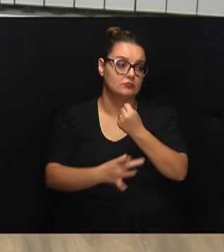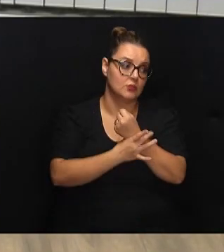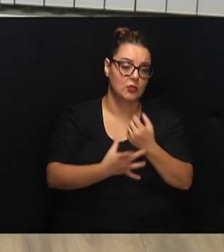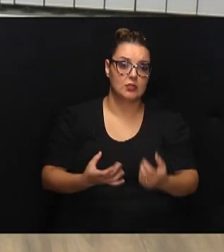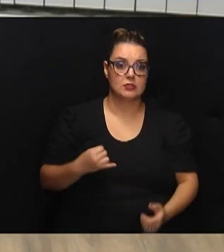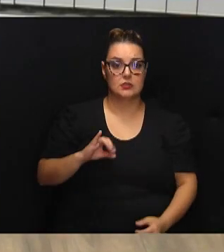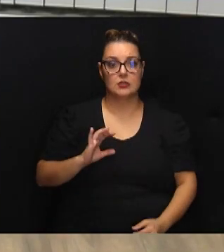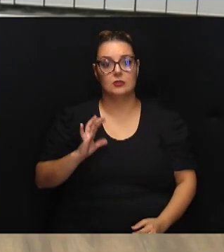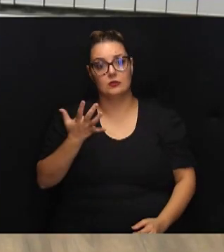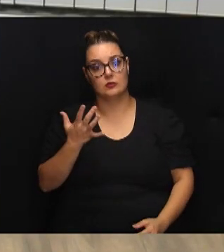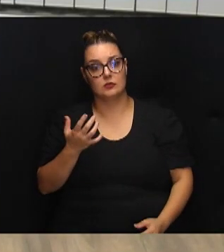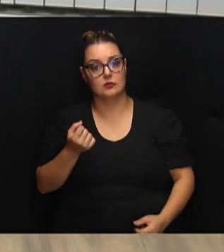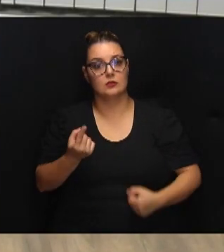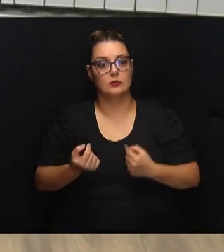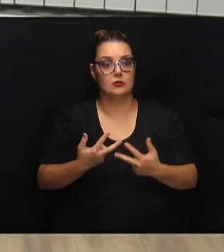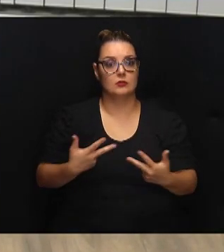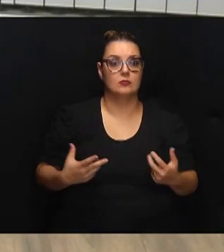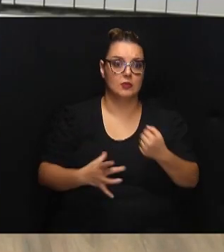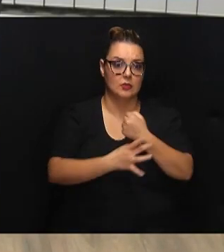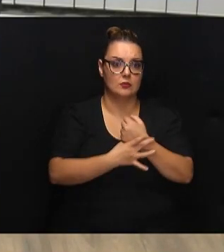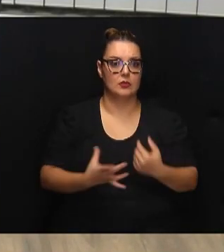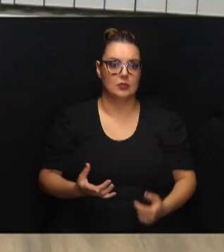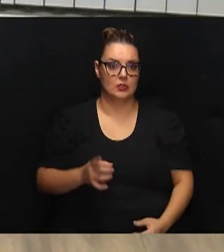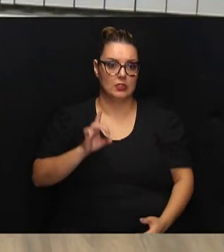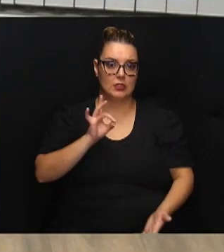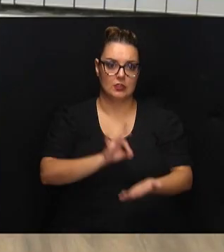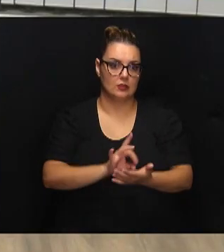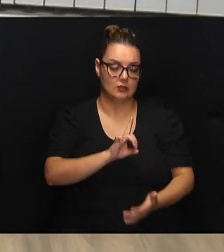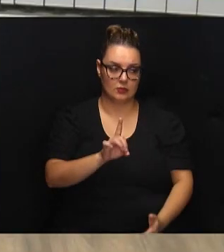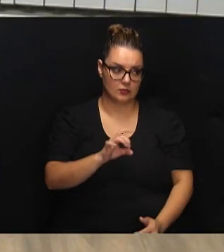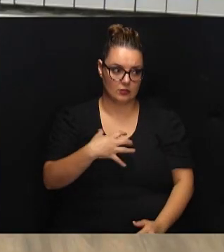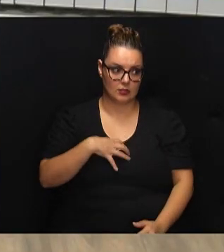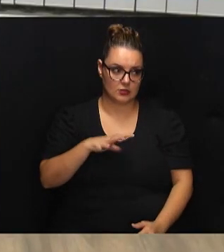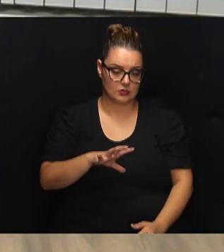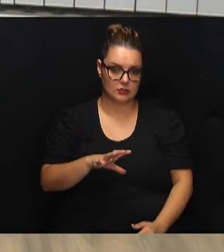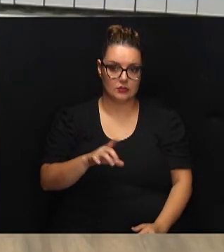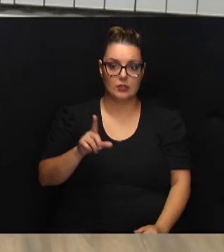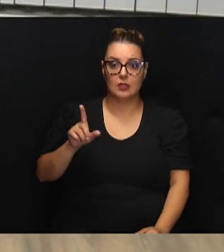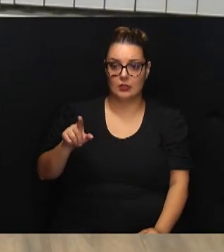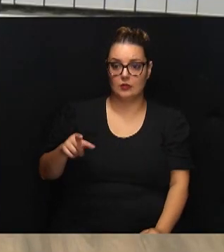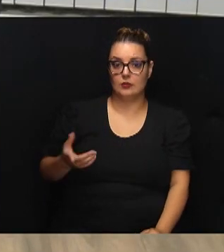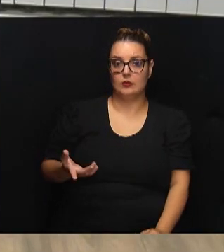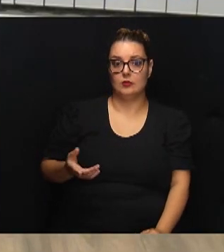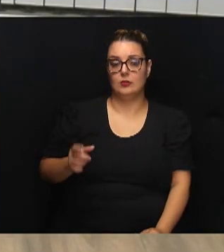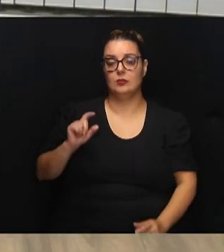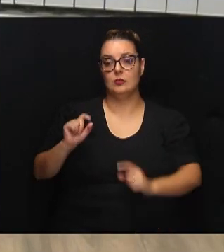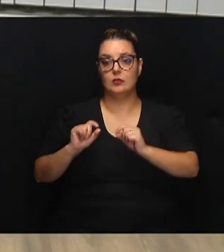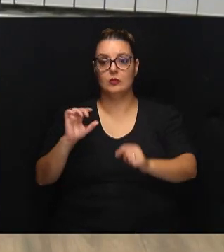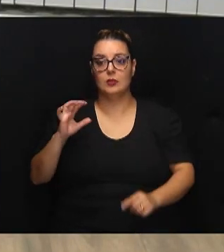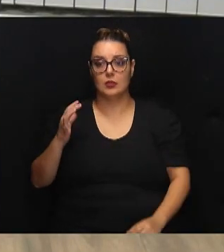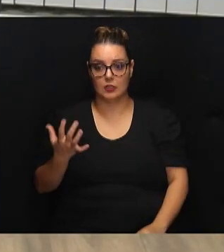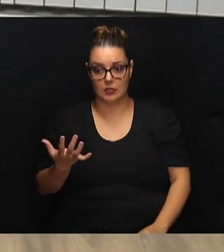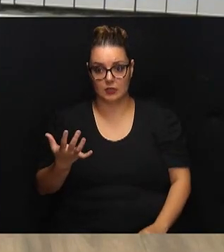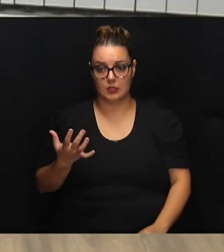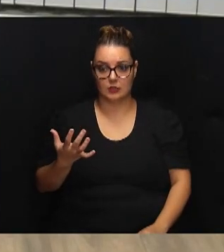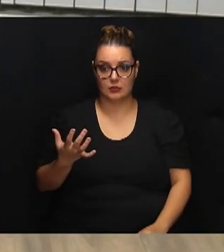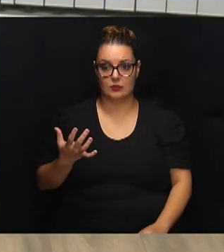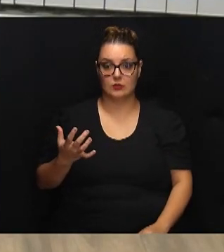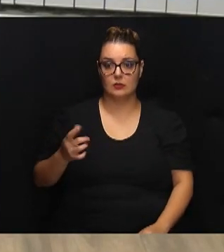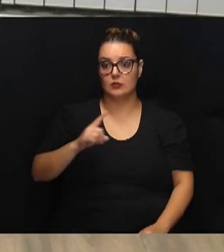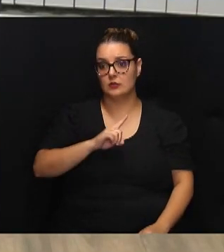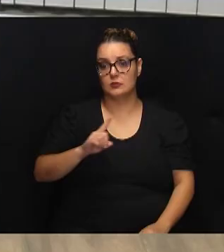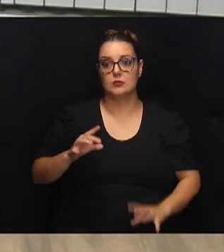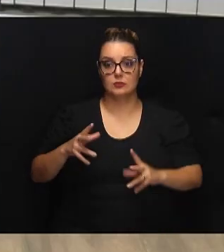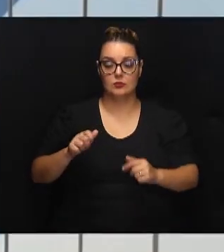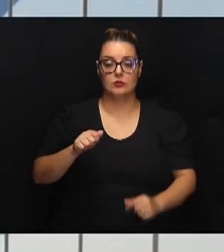acontecer alguma coisa, ela está resguardada. E, na verdade, não é bem assim. Não, o que acontece, nem todo